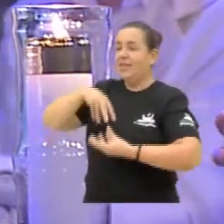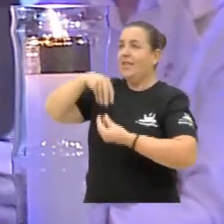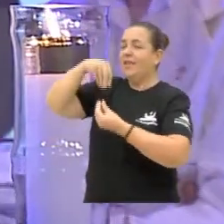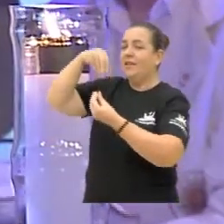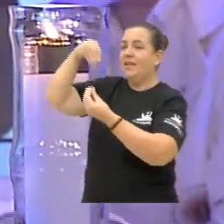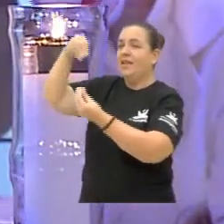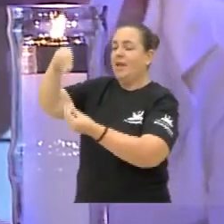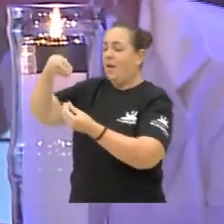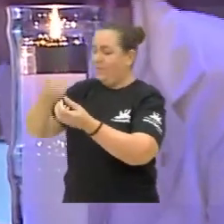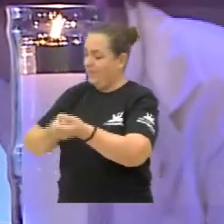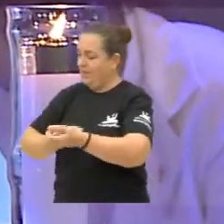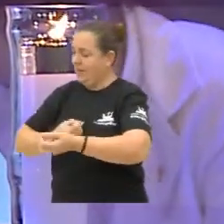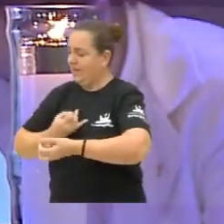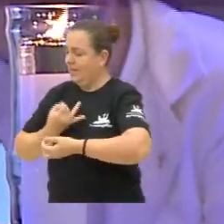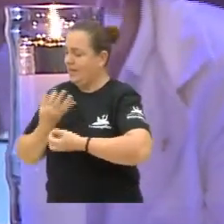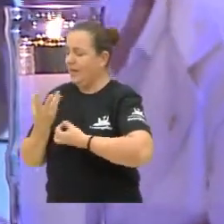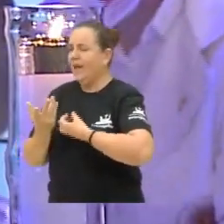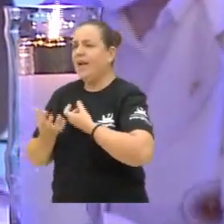incendeia.